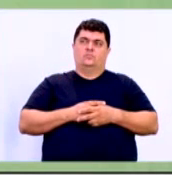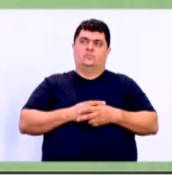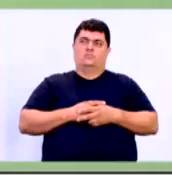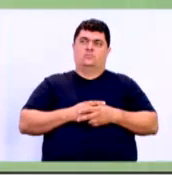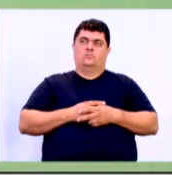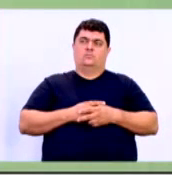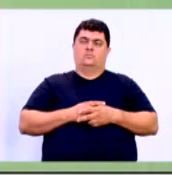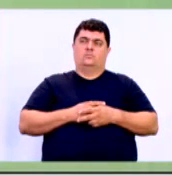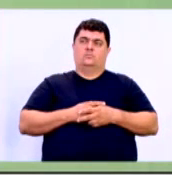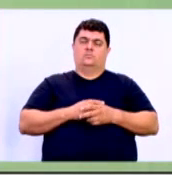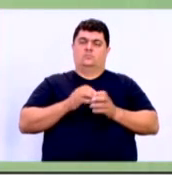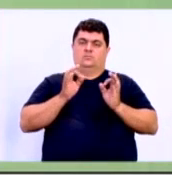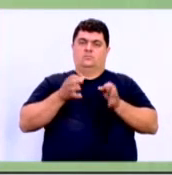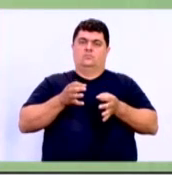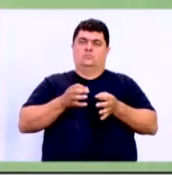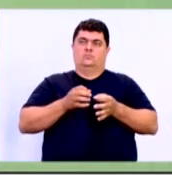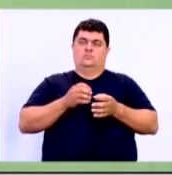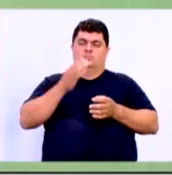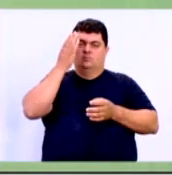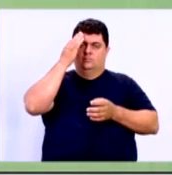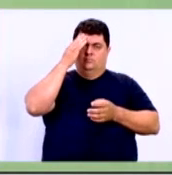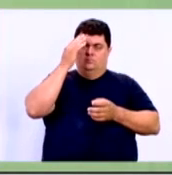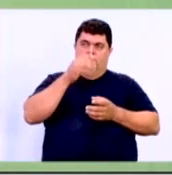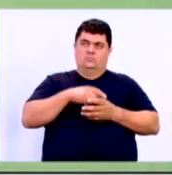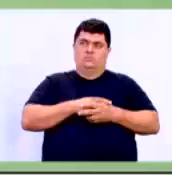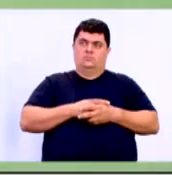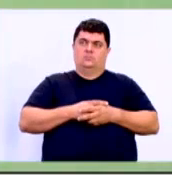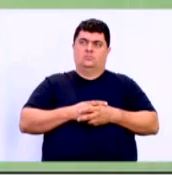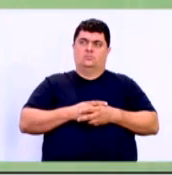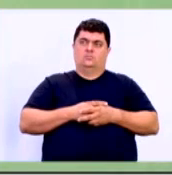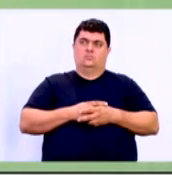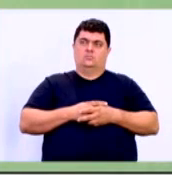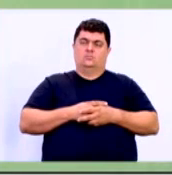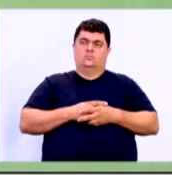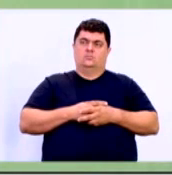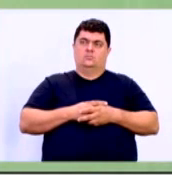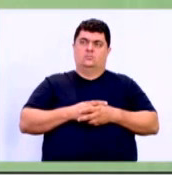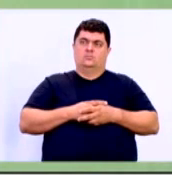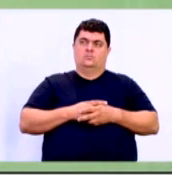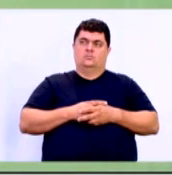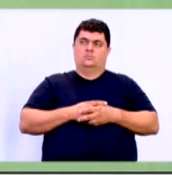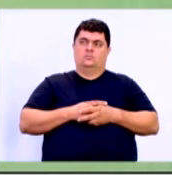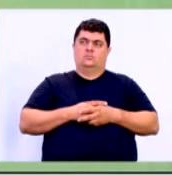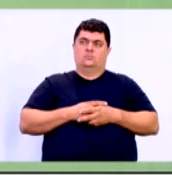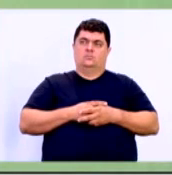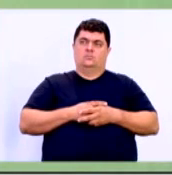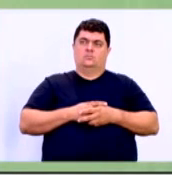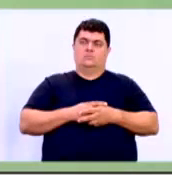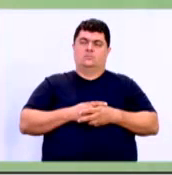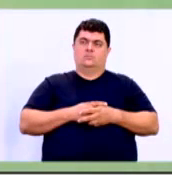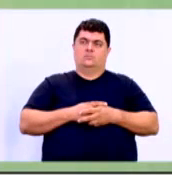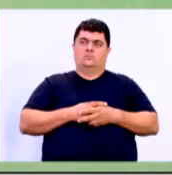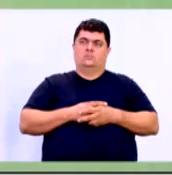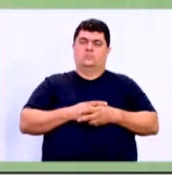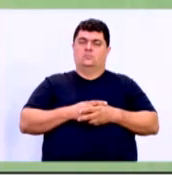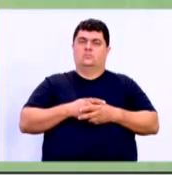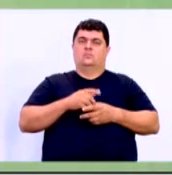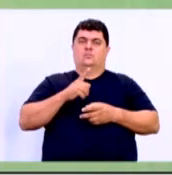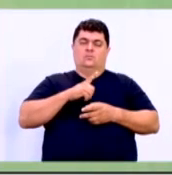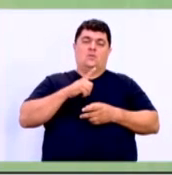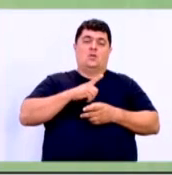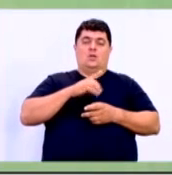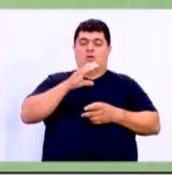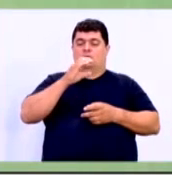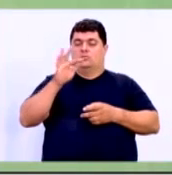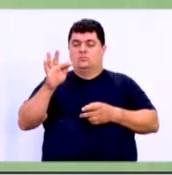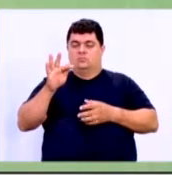20 mil, certo? Entenderam? É isso aí. Tanto o custo variável quanto o custo fixo, nós